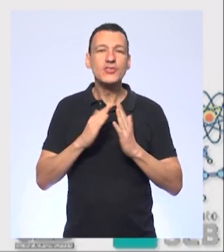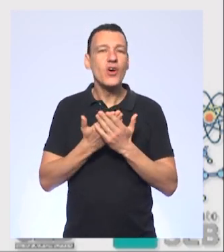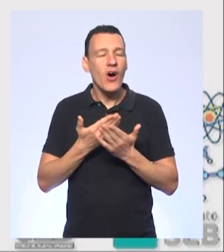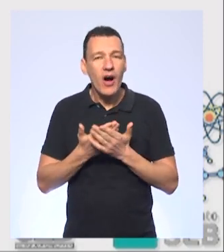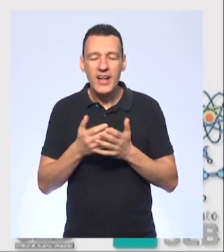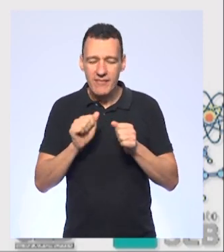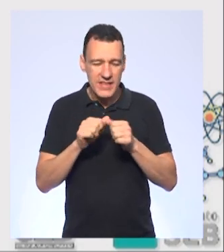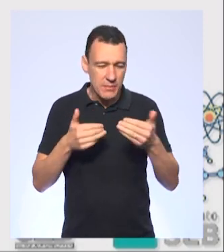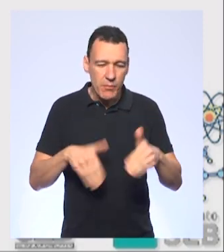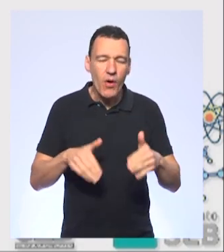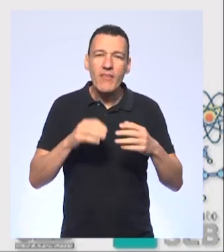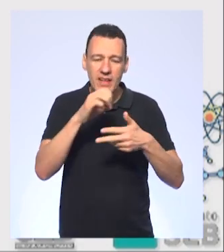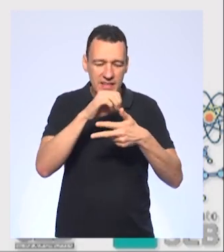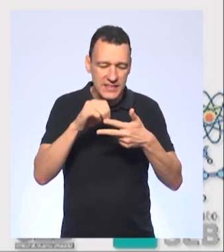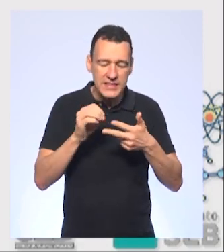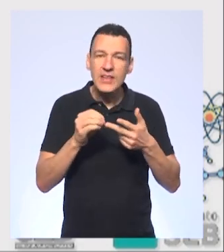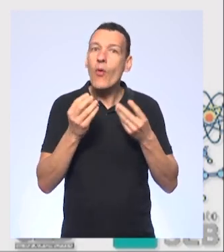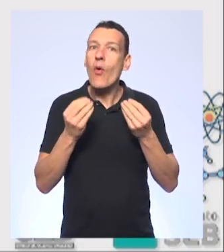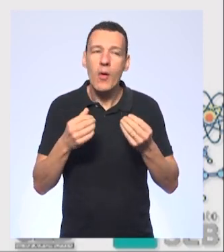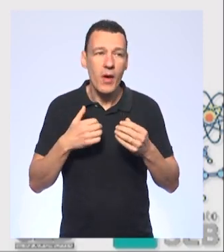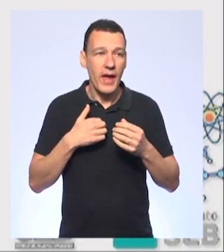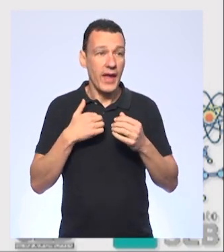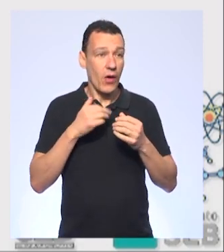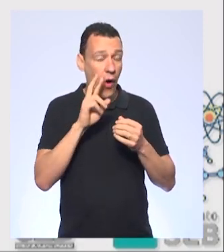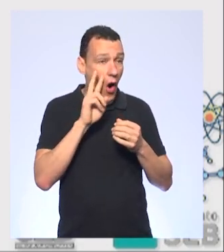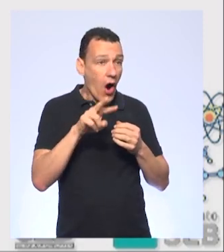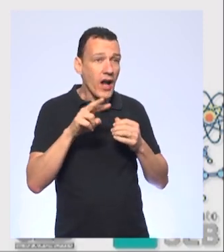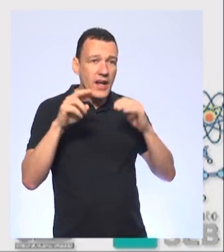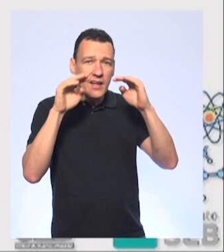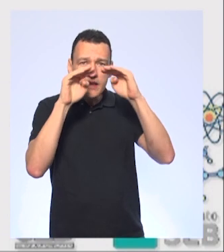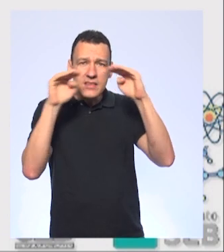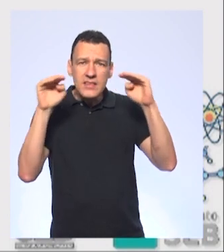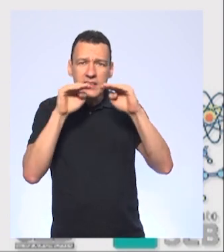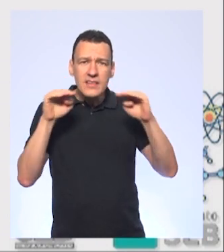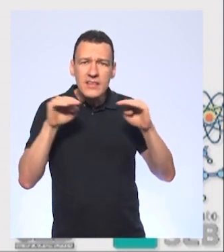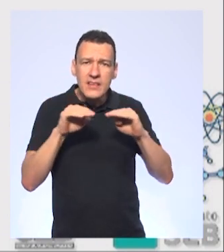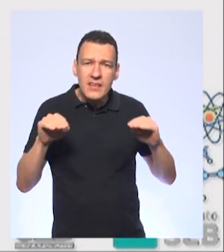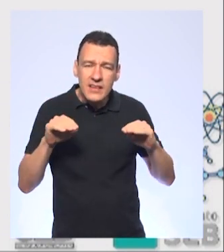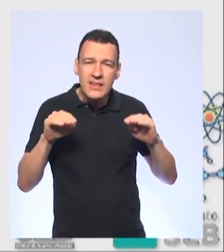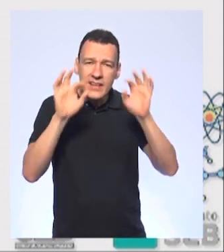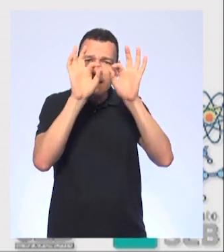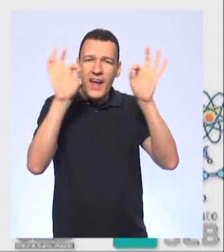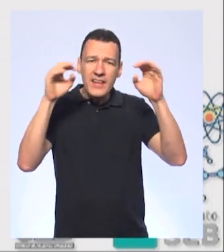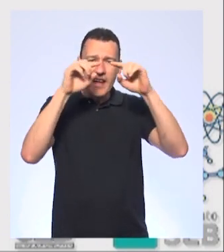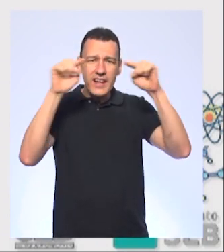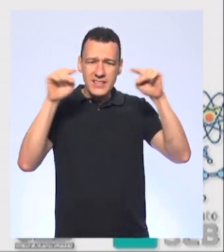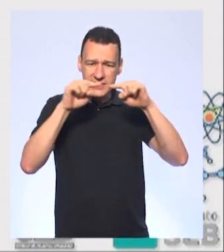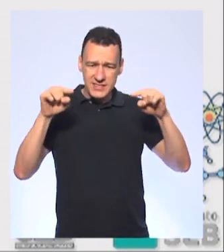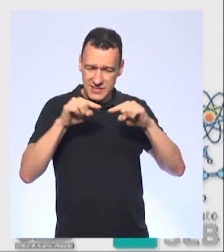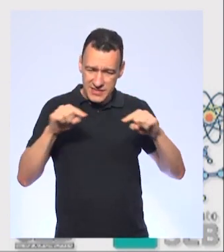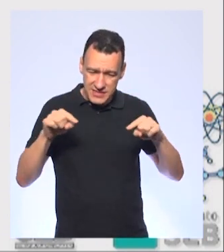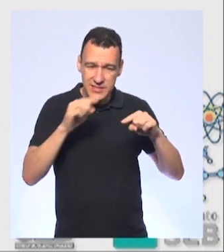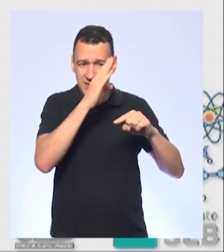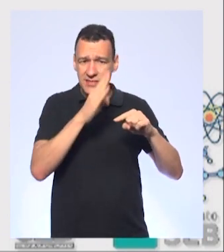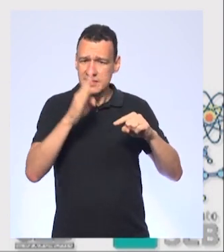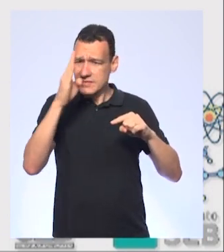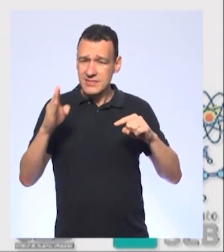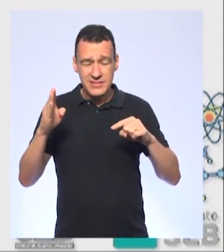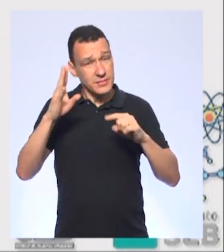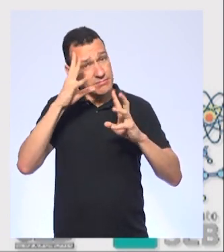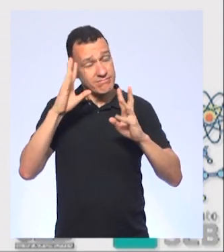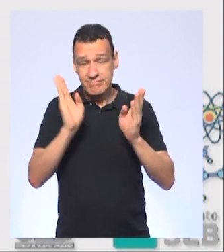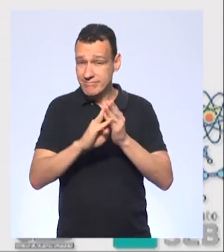Enem, não tem como se olhar para essas 3 retas paralelas e essas 2 transversais e não pensar